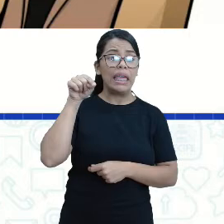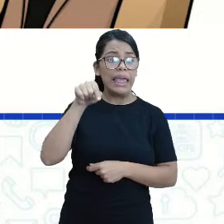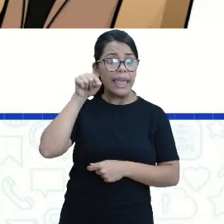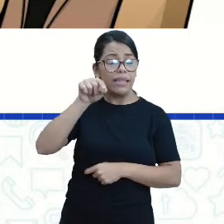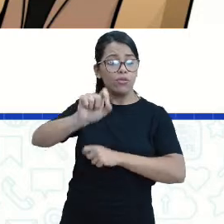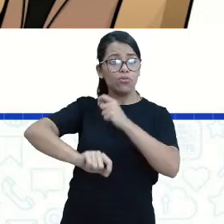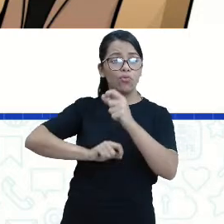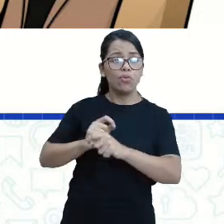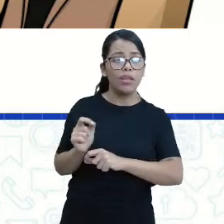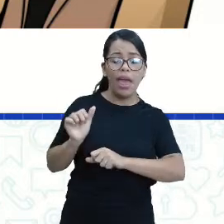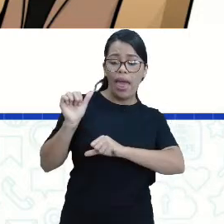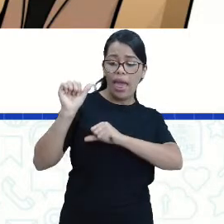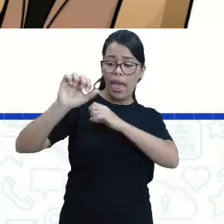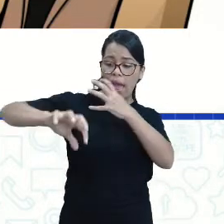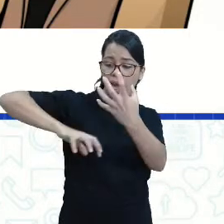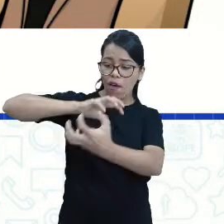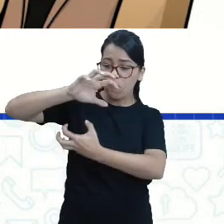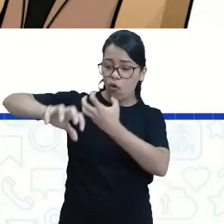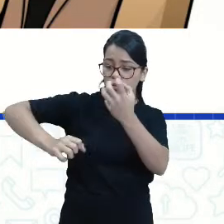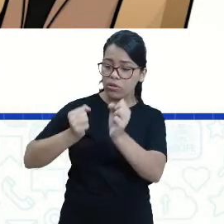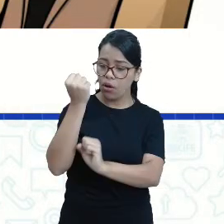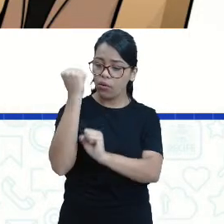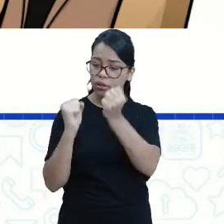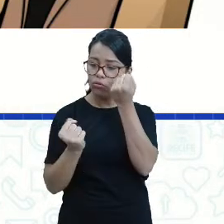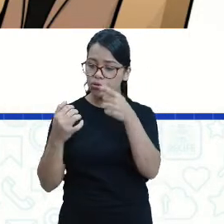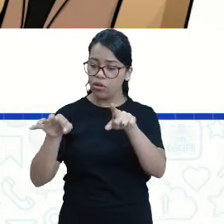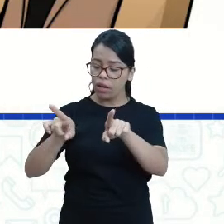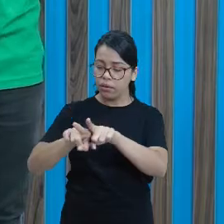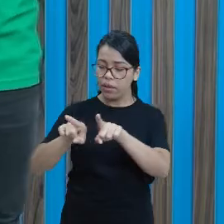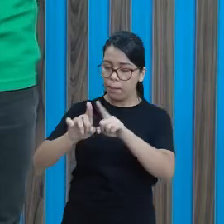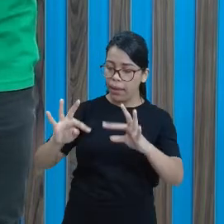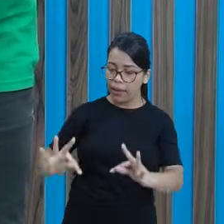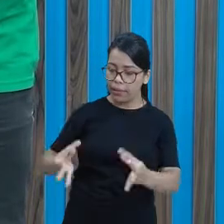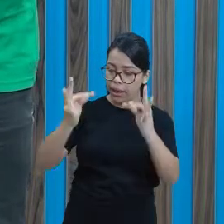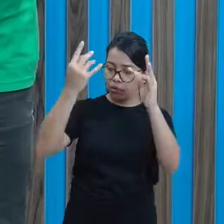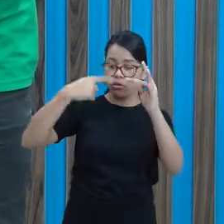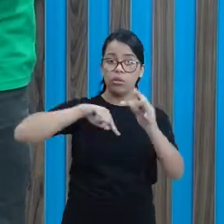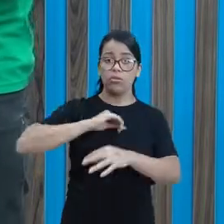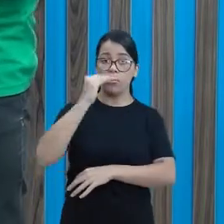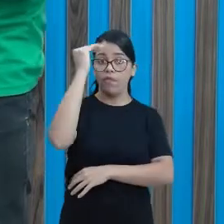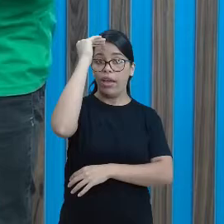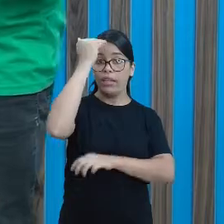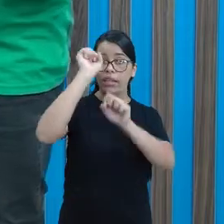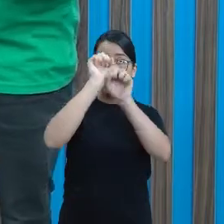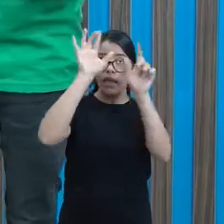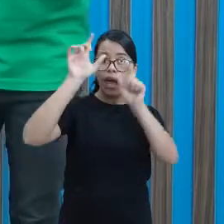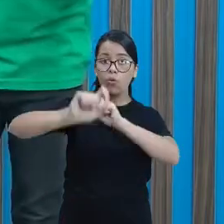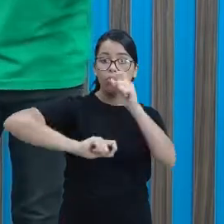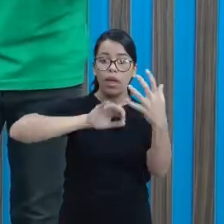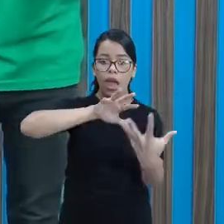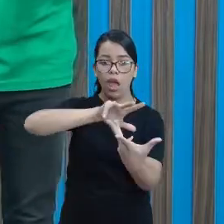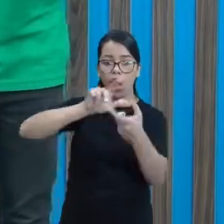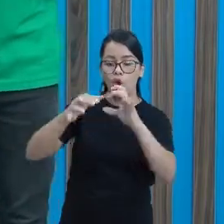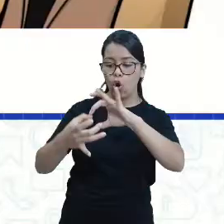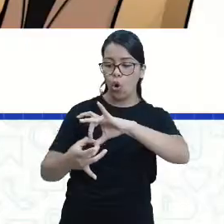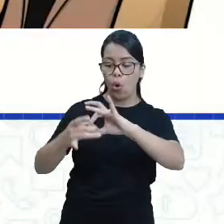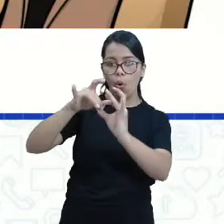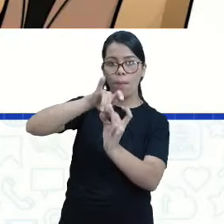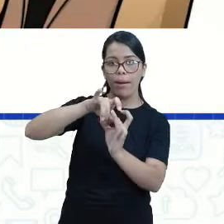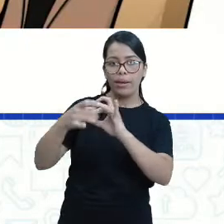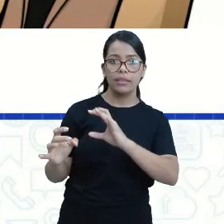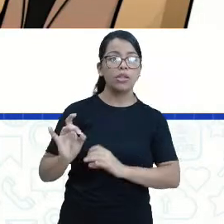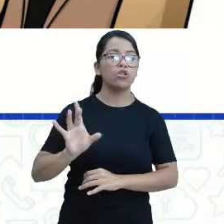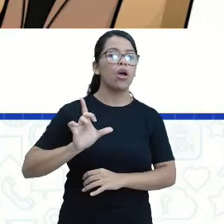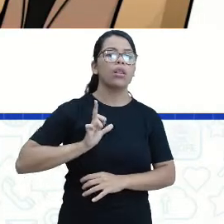tecnologia que vai nos levar para entender o que é globalização. Aí a gente colocou uma chargezinha assim, mas a globalização só tem coisas